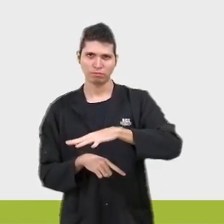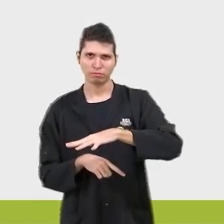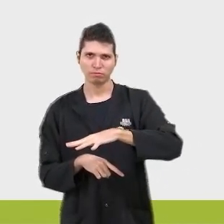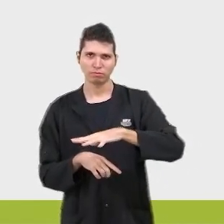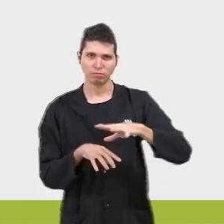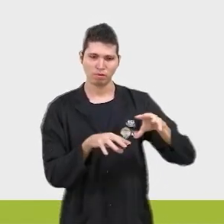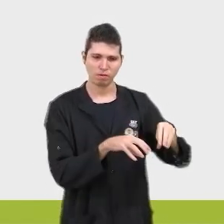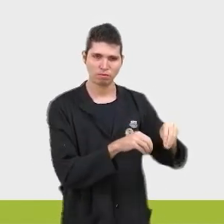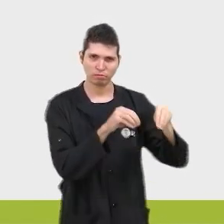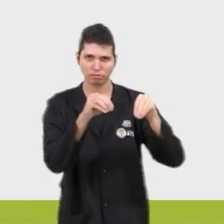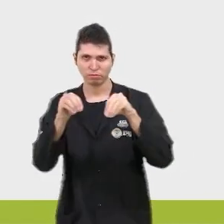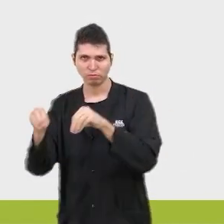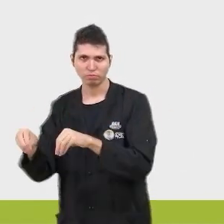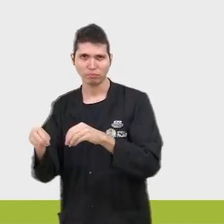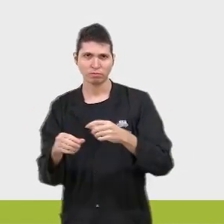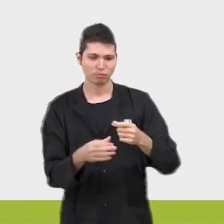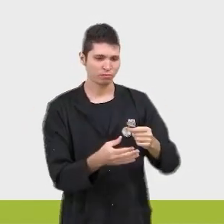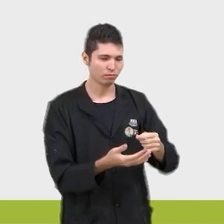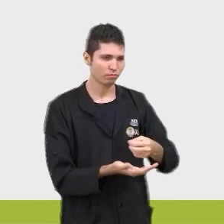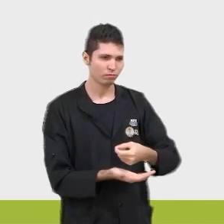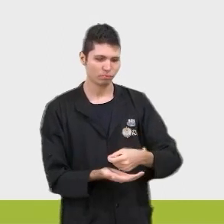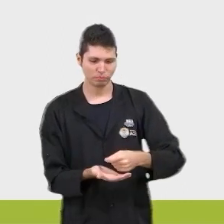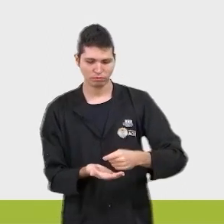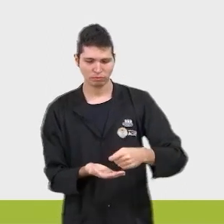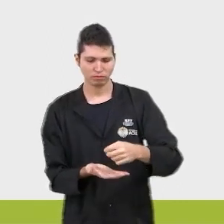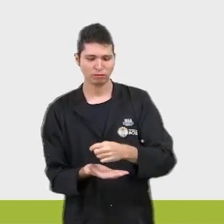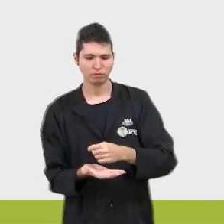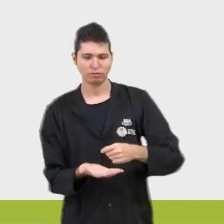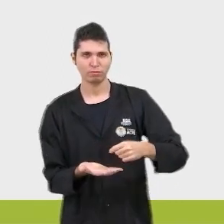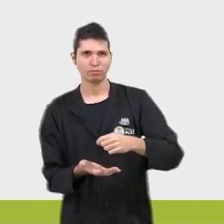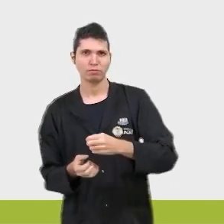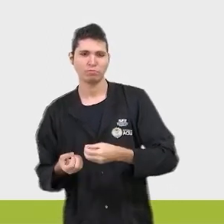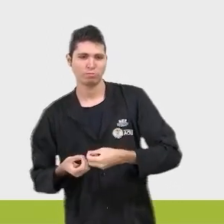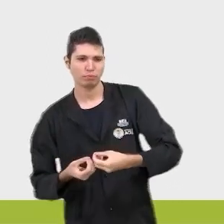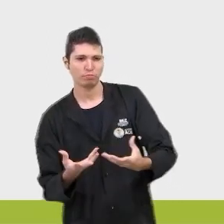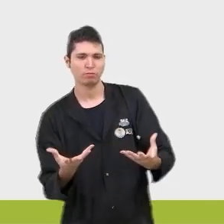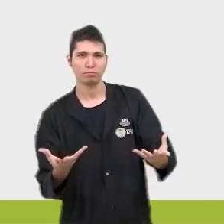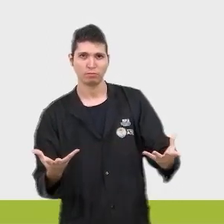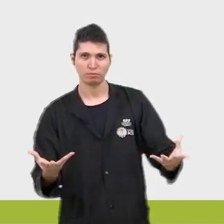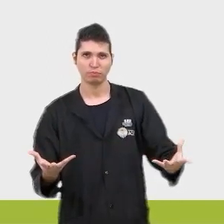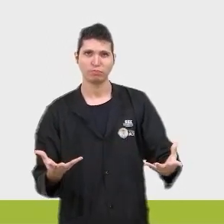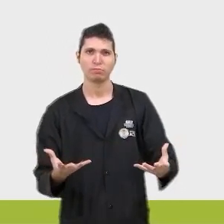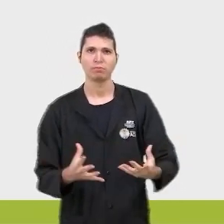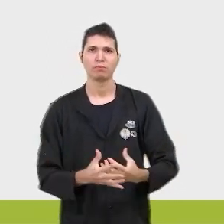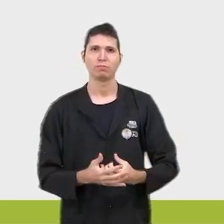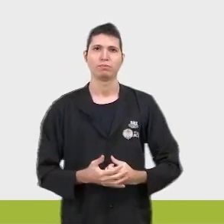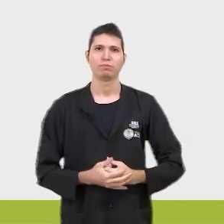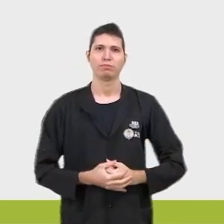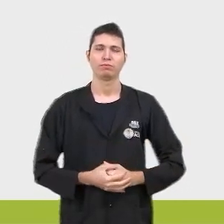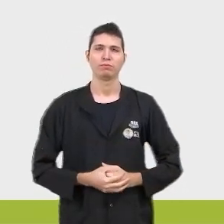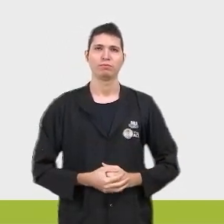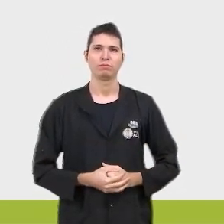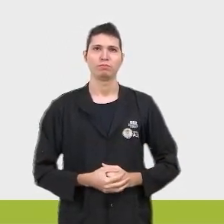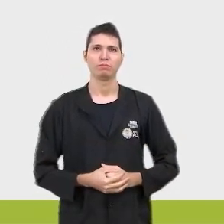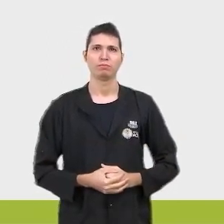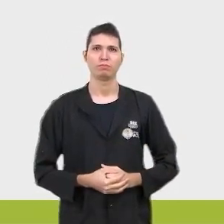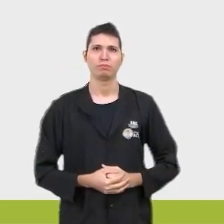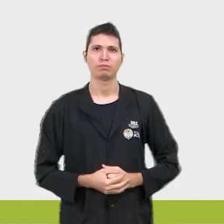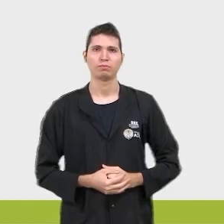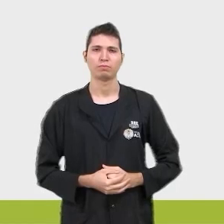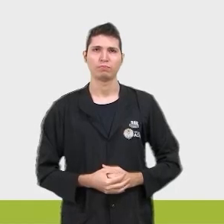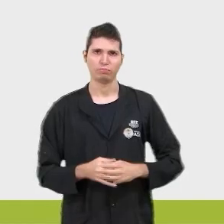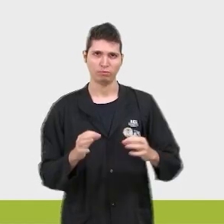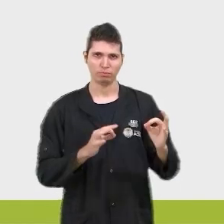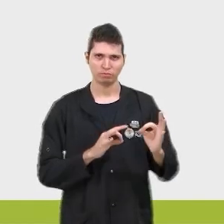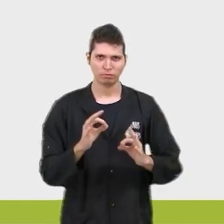a dispersão de sementes e o aumento da cobertura vegetal. Acabamos de falar. São instituídos com base